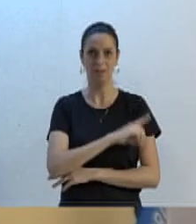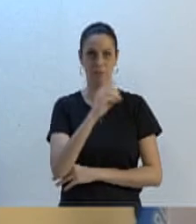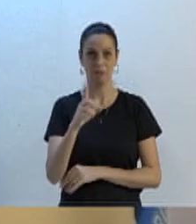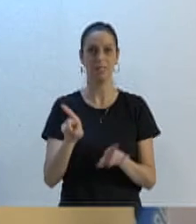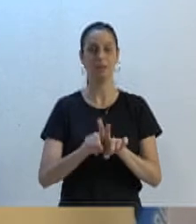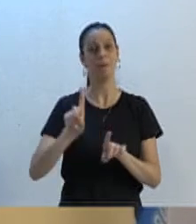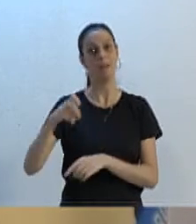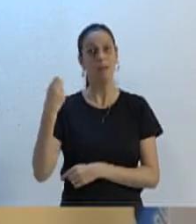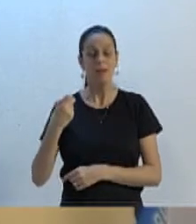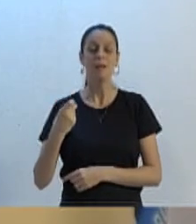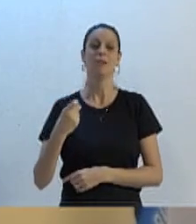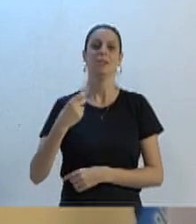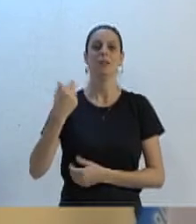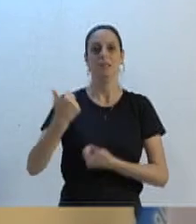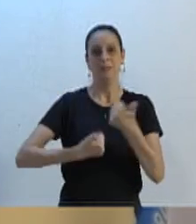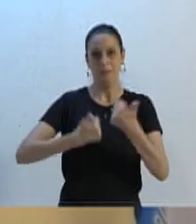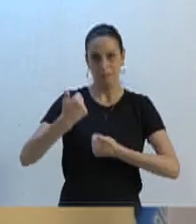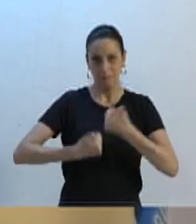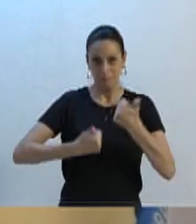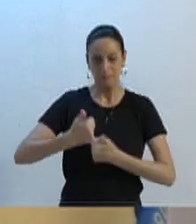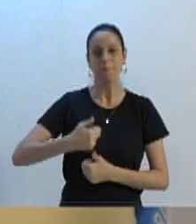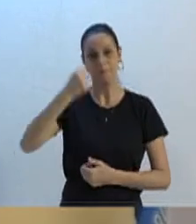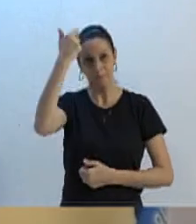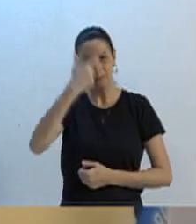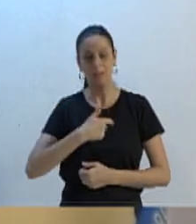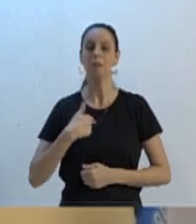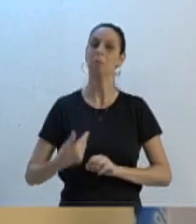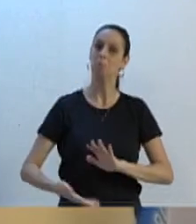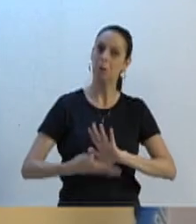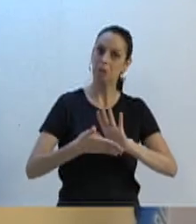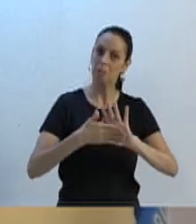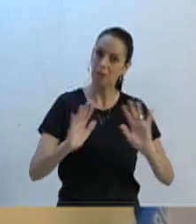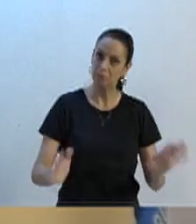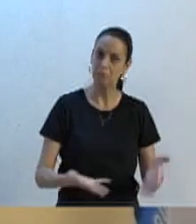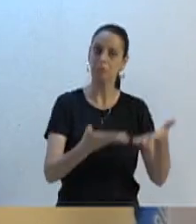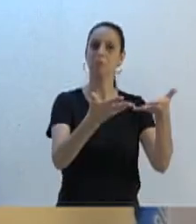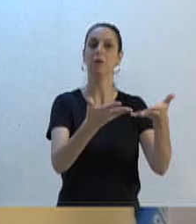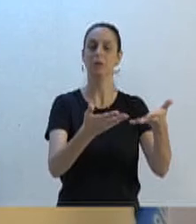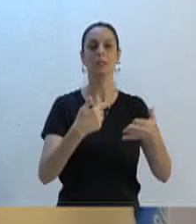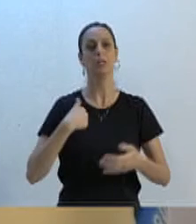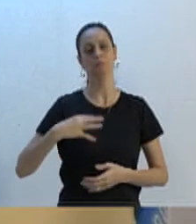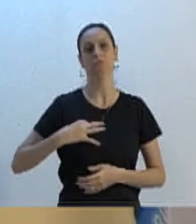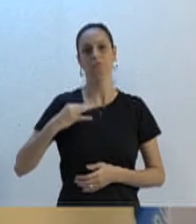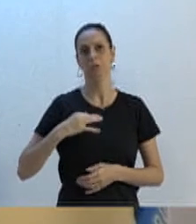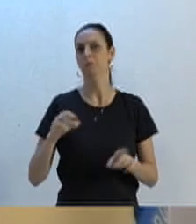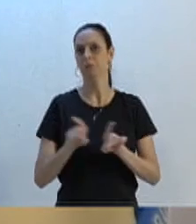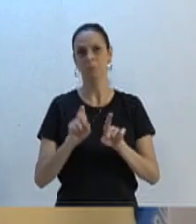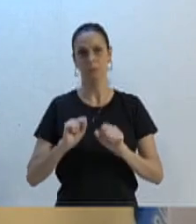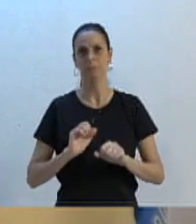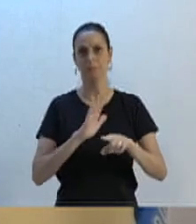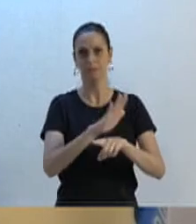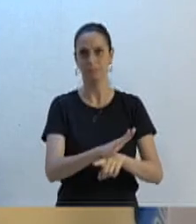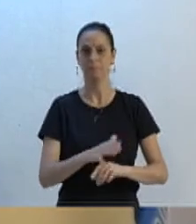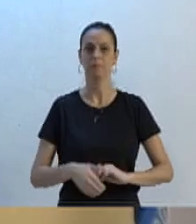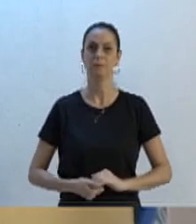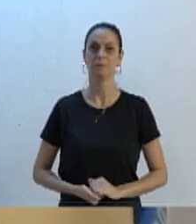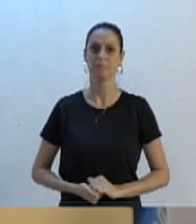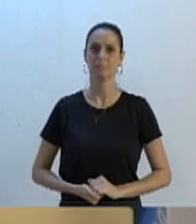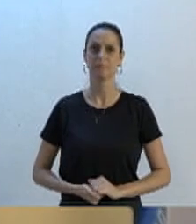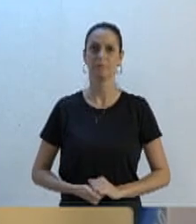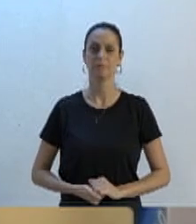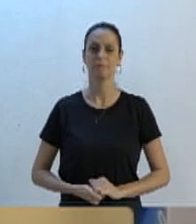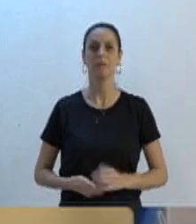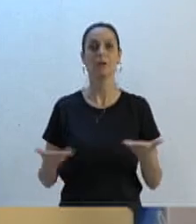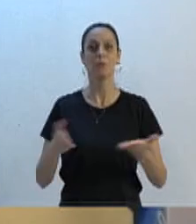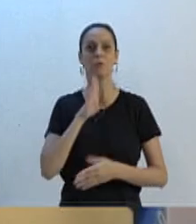jogador de futebol amador parabenizo a iniciativa e me coloco à disposição para o que puder ajudar seria